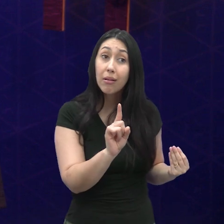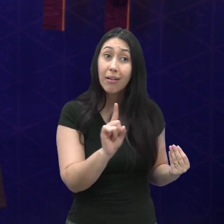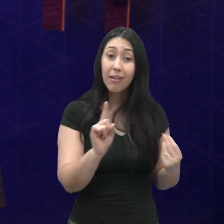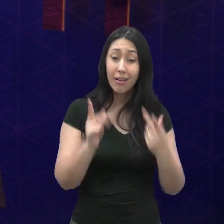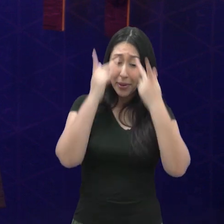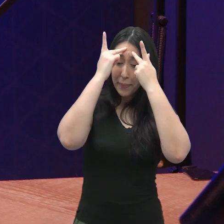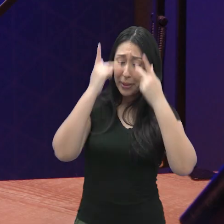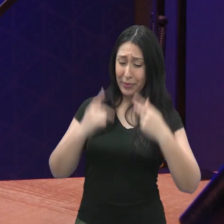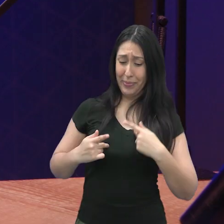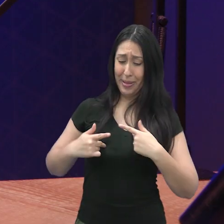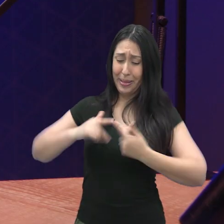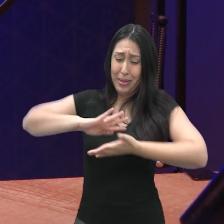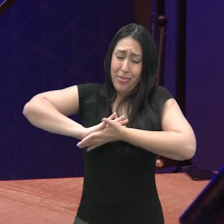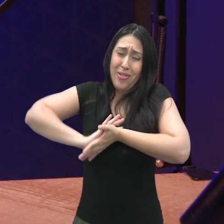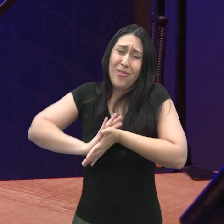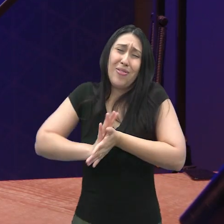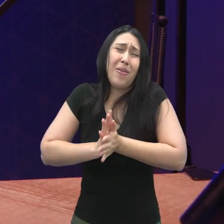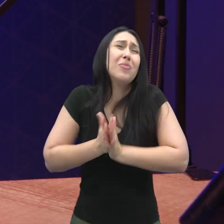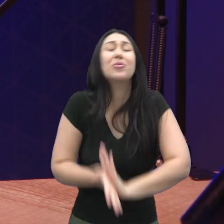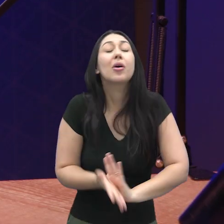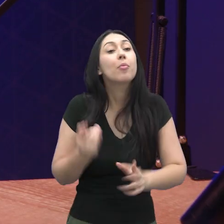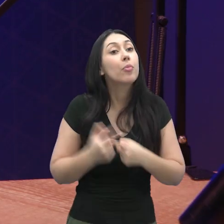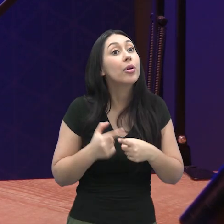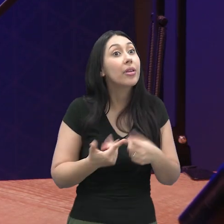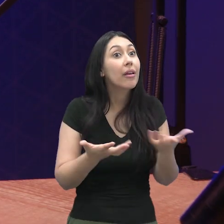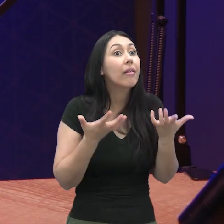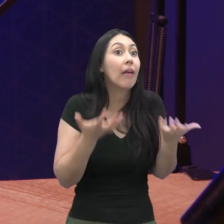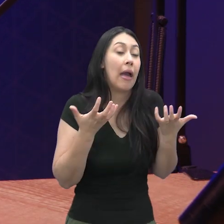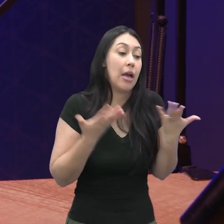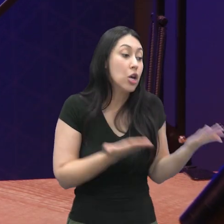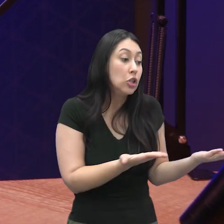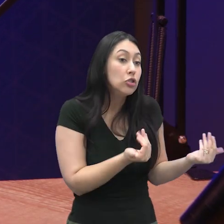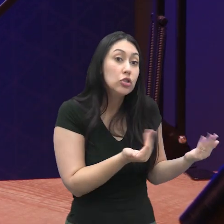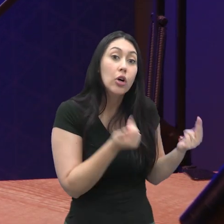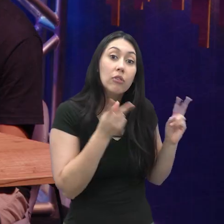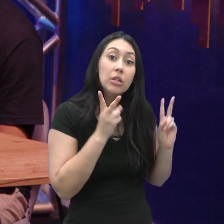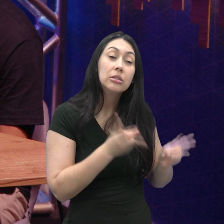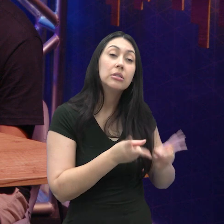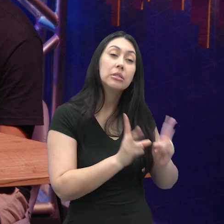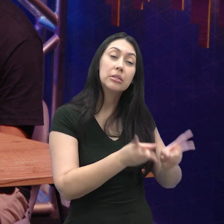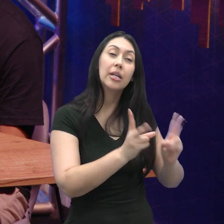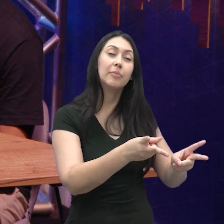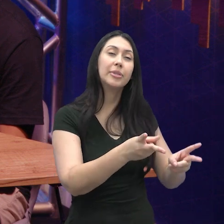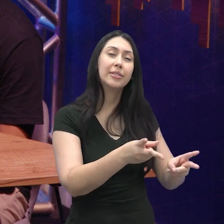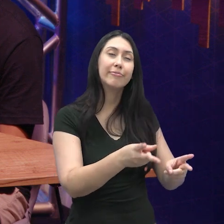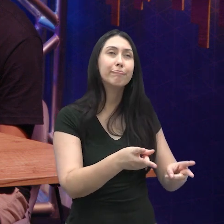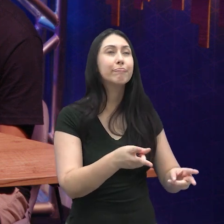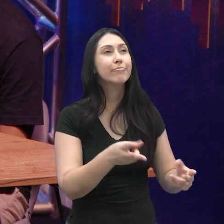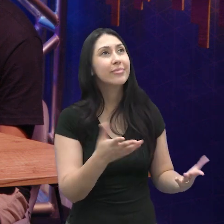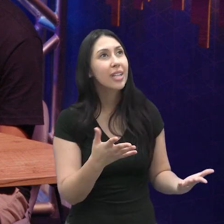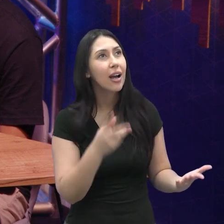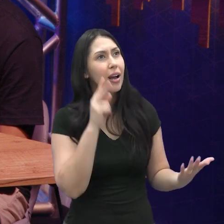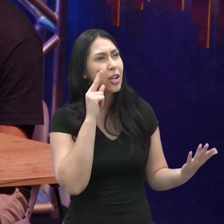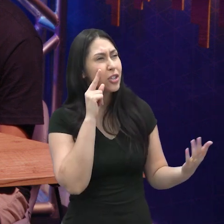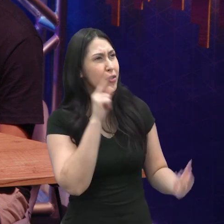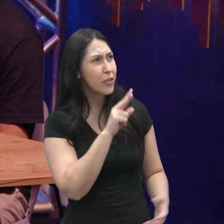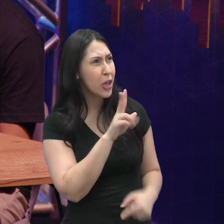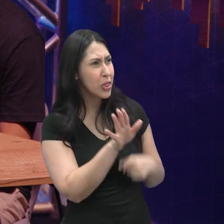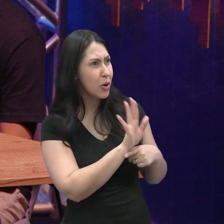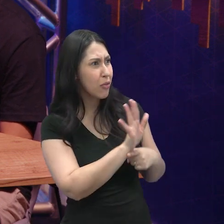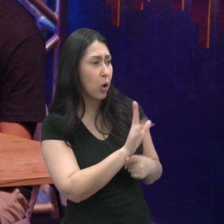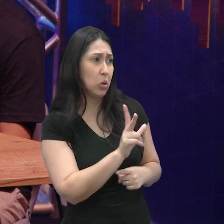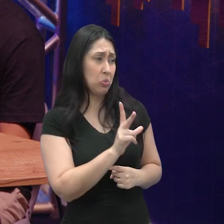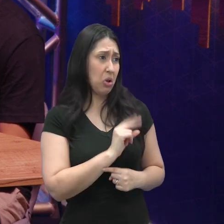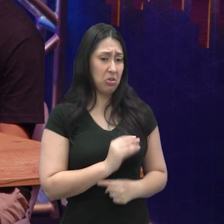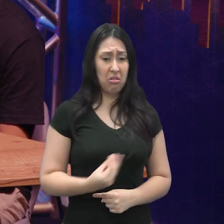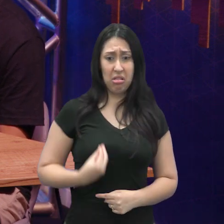ela quebre a si mesma, né? Ela se destrói tentando alcançar algo inalcançável. Então, assim, aí a gente vê isso no filme e fica, nossa,